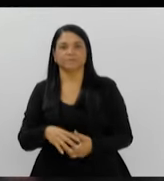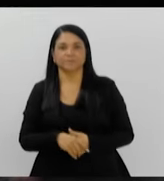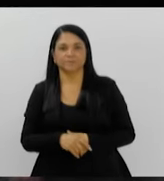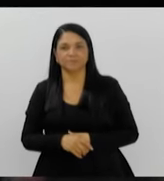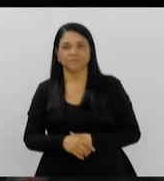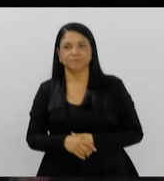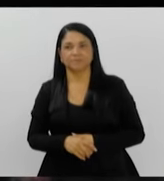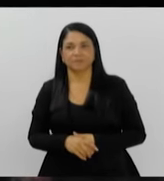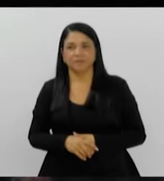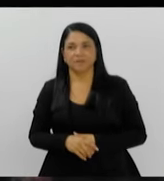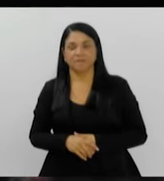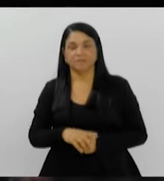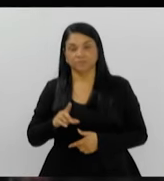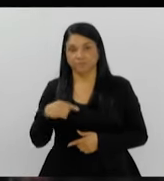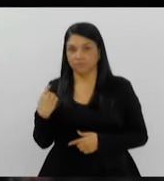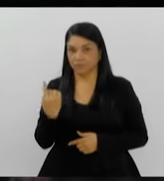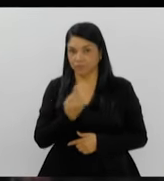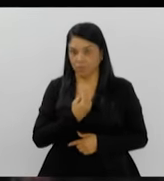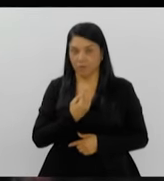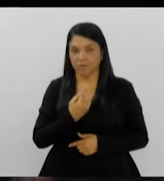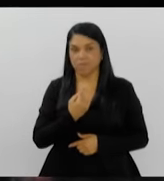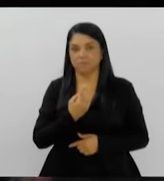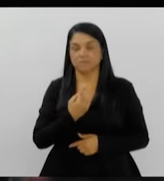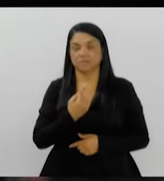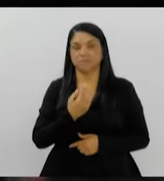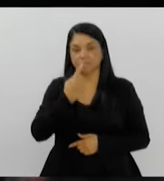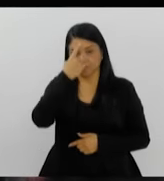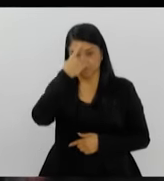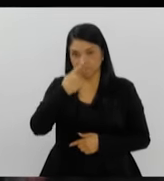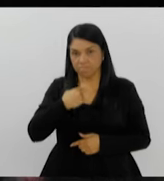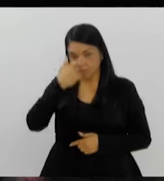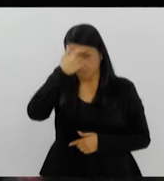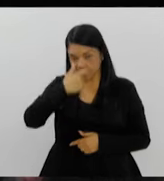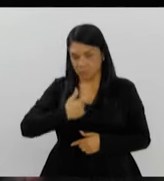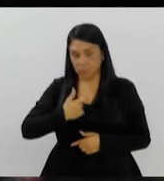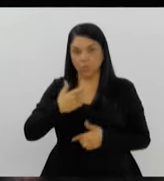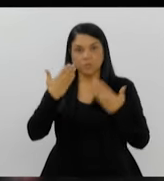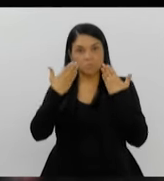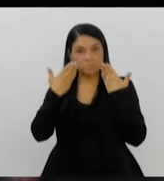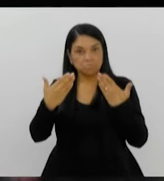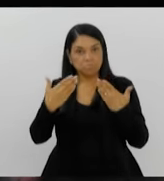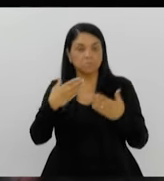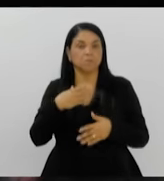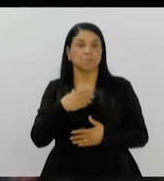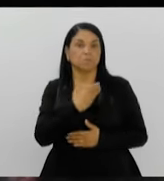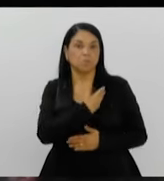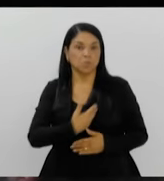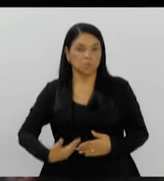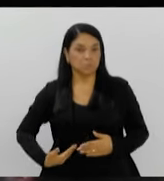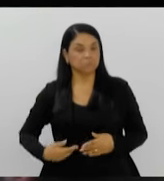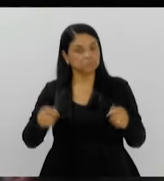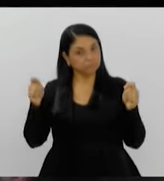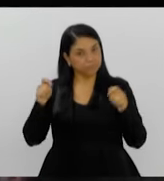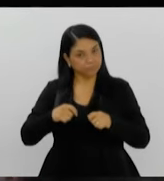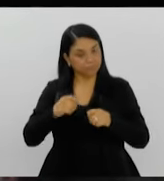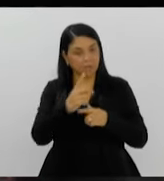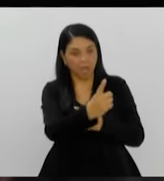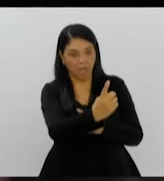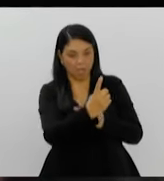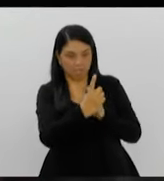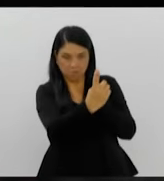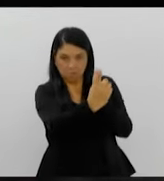direita nós que somos figuras públicas nós estamos sujeitos a sermos abordados